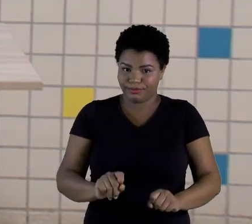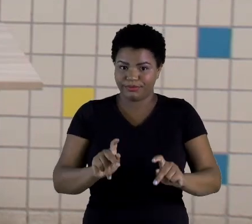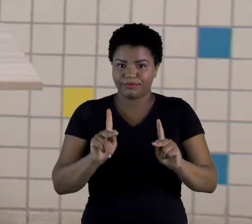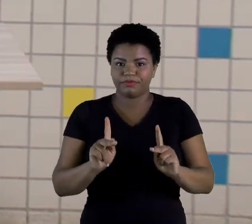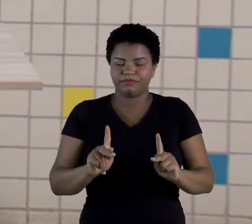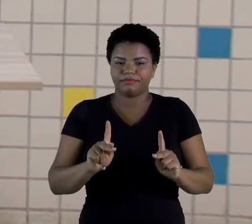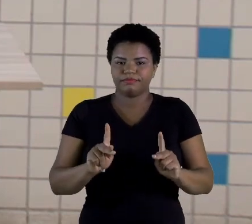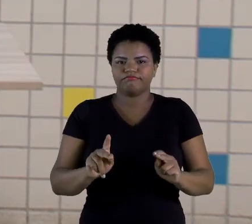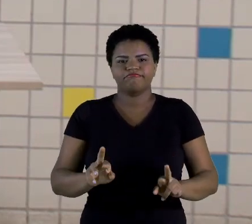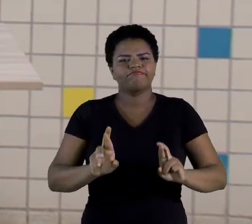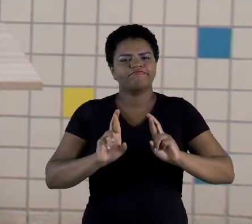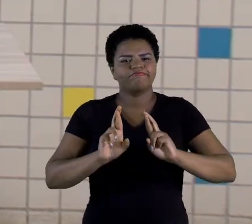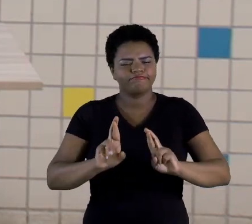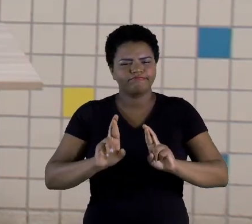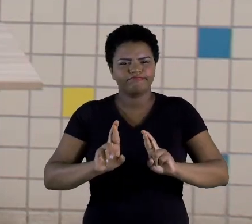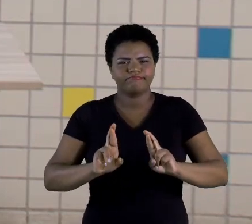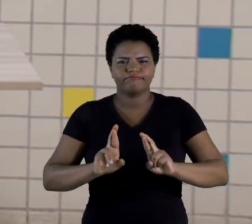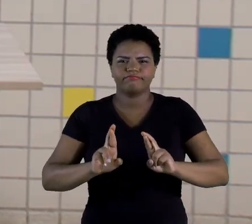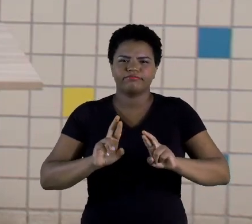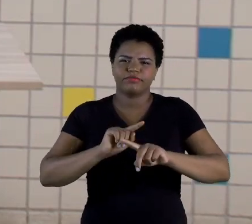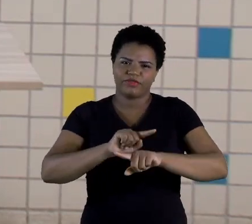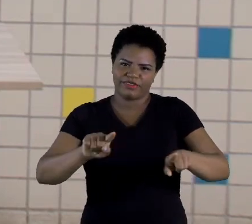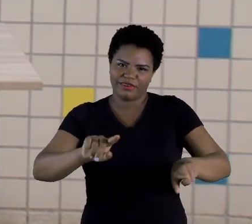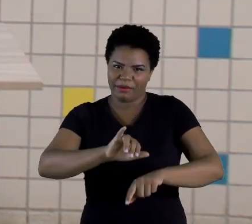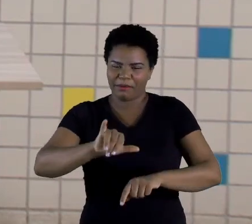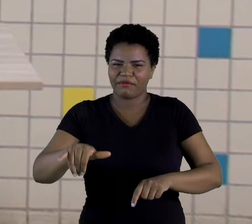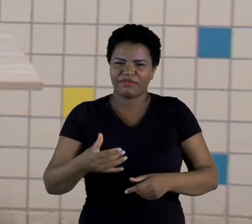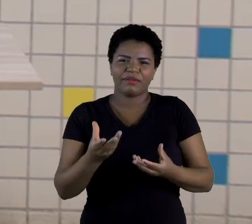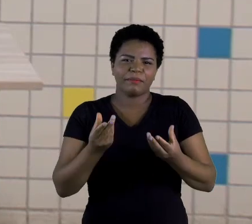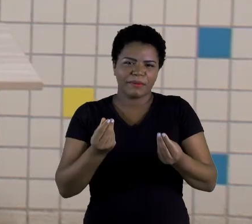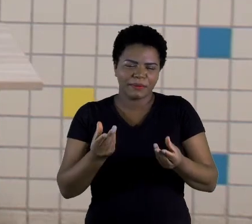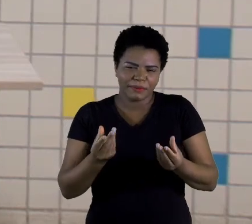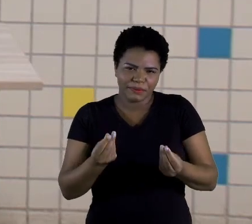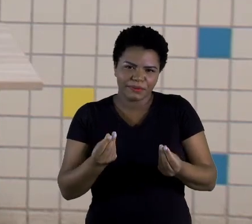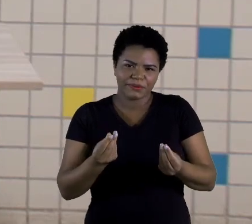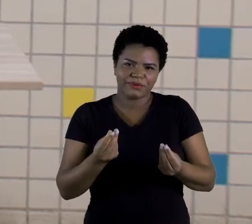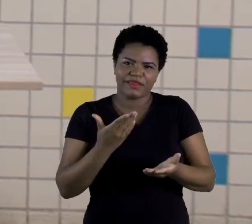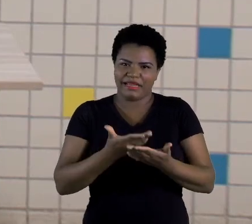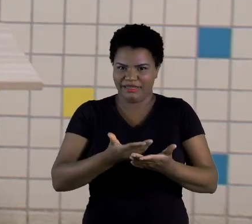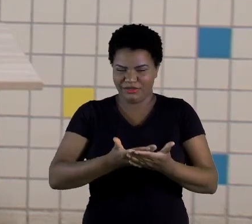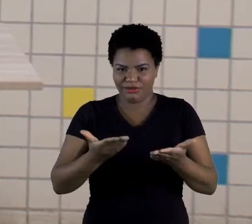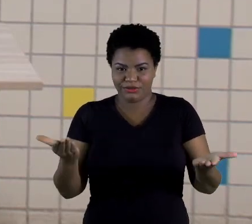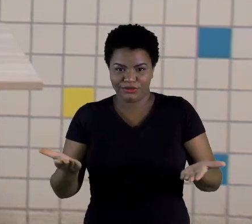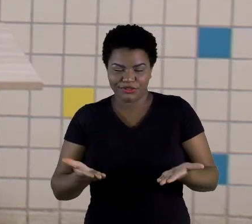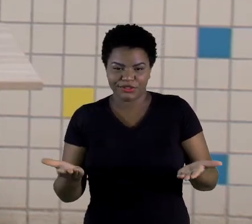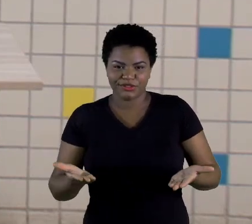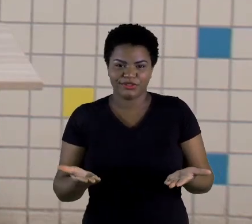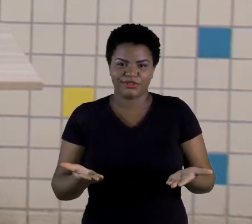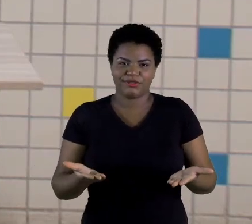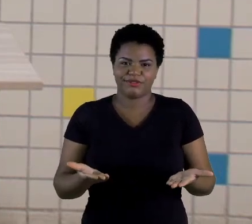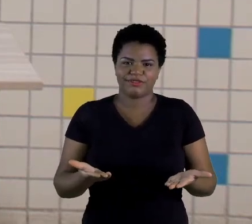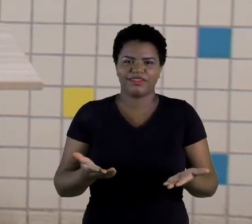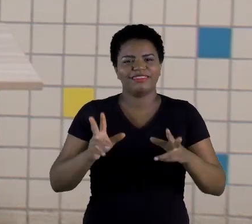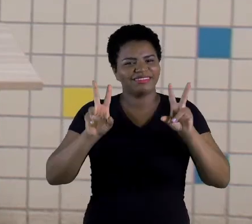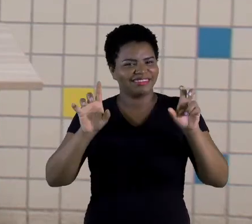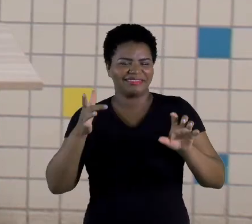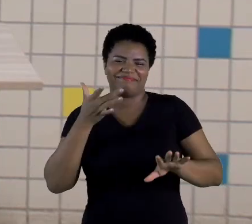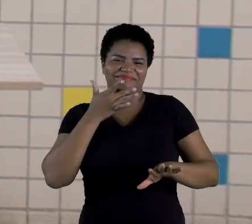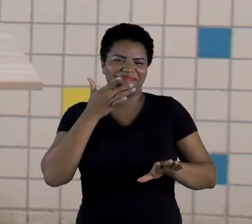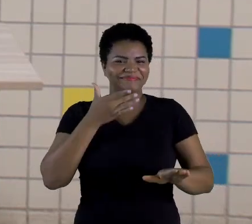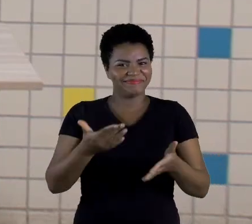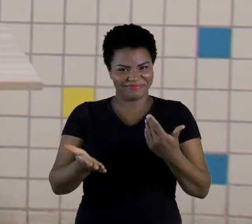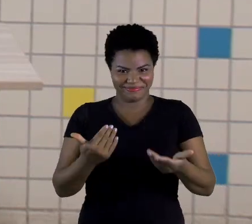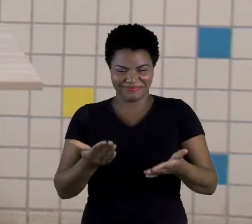Então, eu espero que vocês tenham aproveitado bastante a aula de hoje, um tema gostoso, né, de